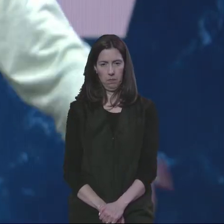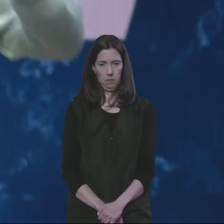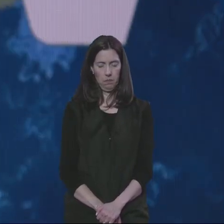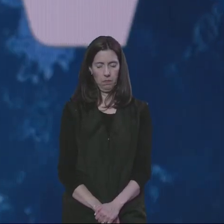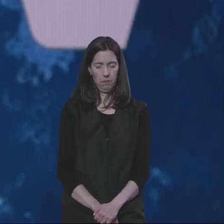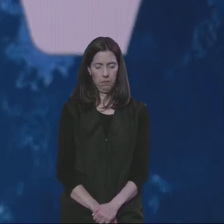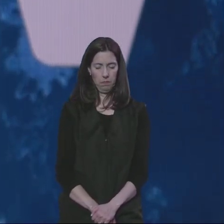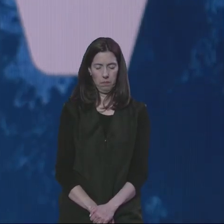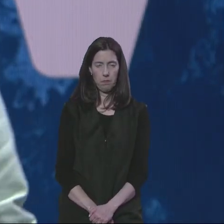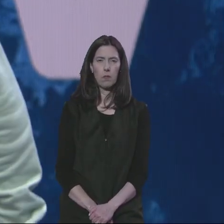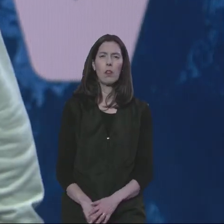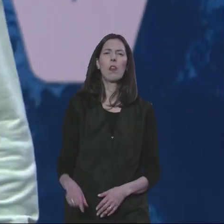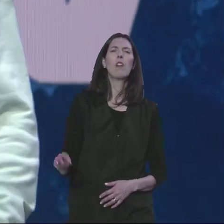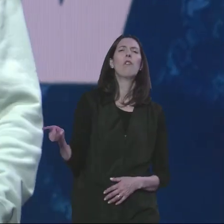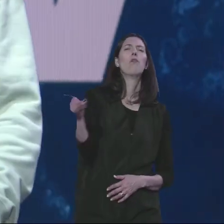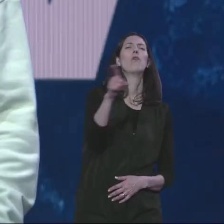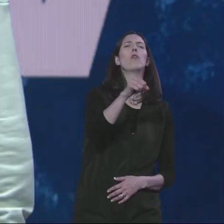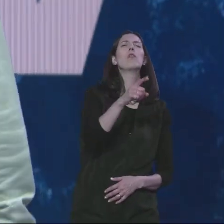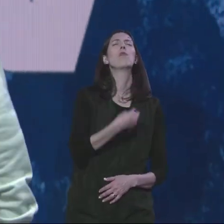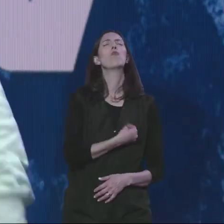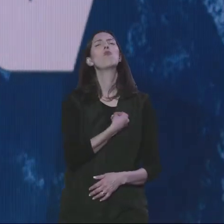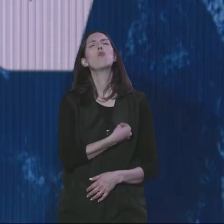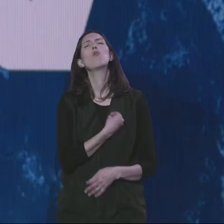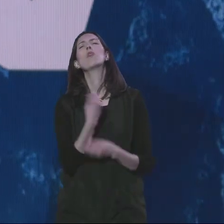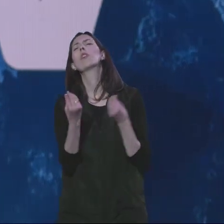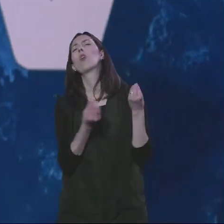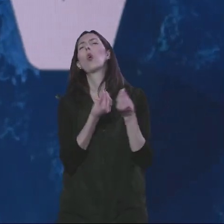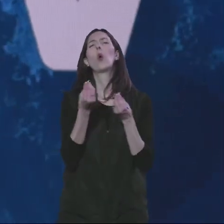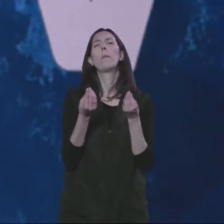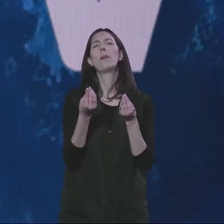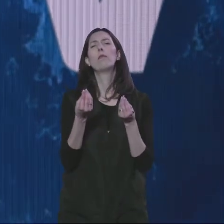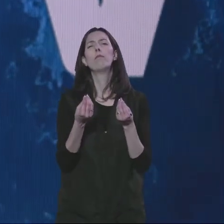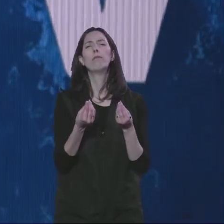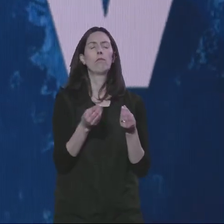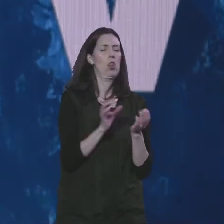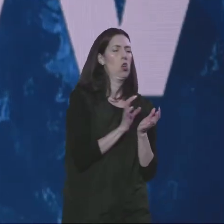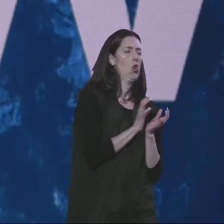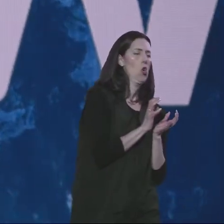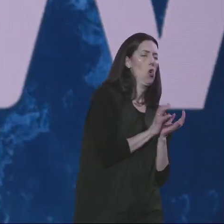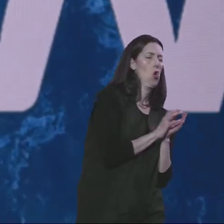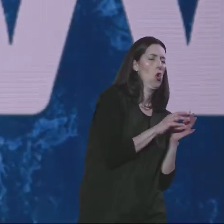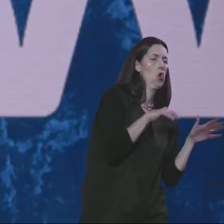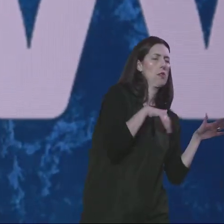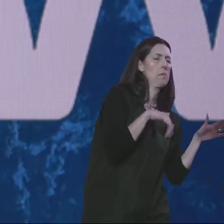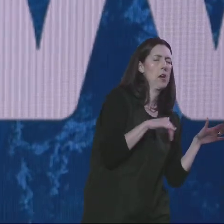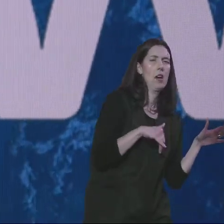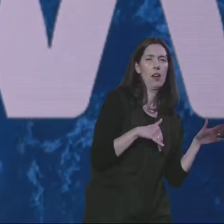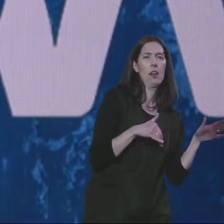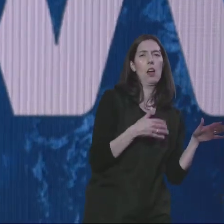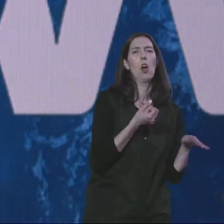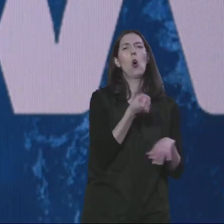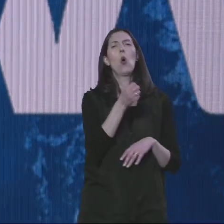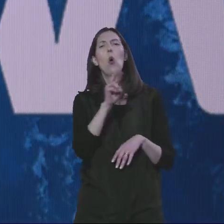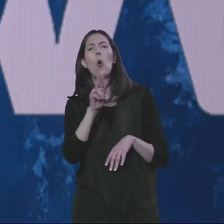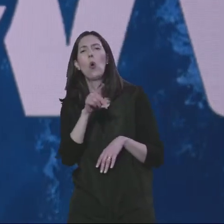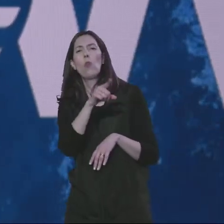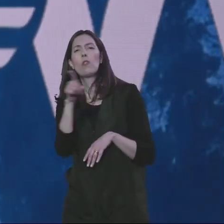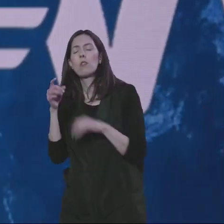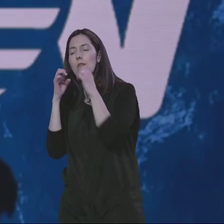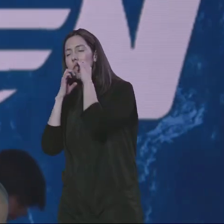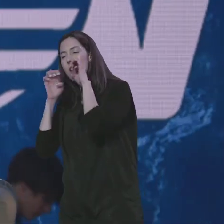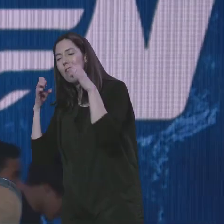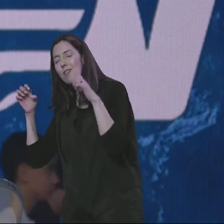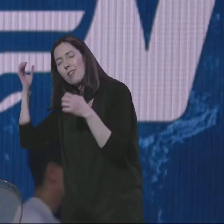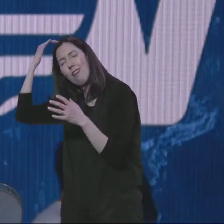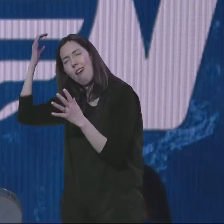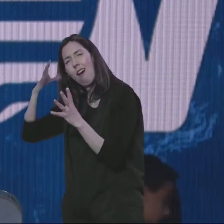Como você quer passar a sua vida? Colecionando conchas ou colecionando almas para Jesus?